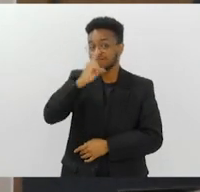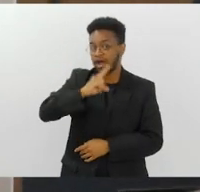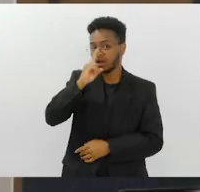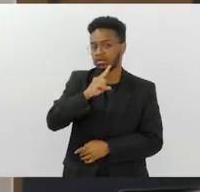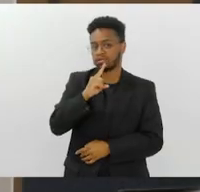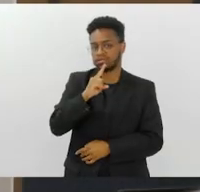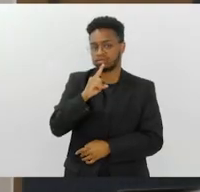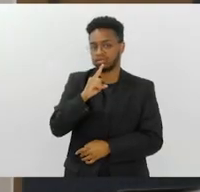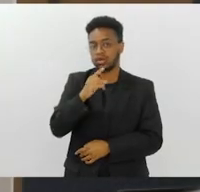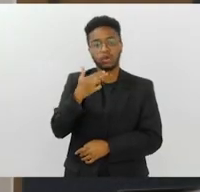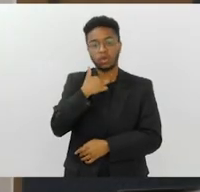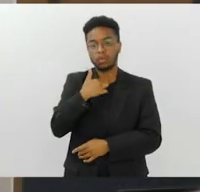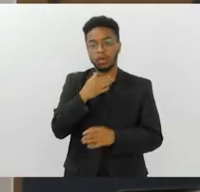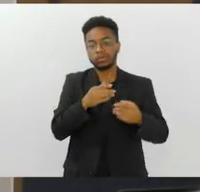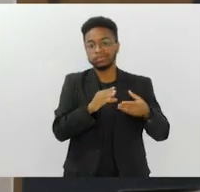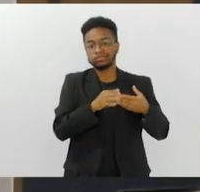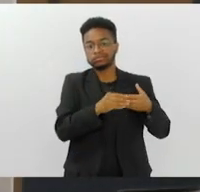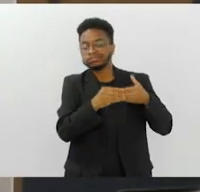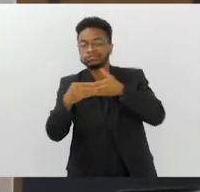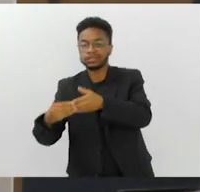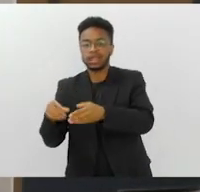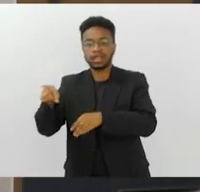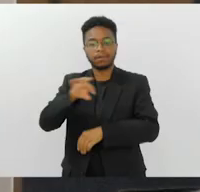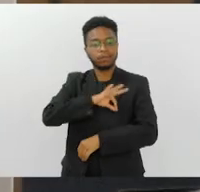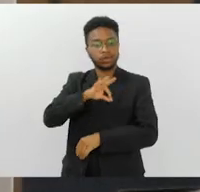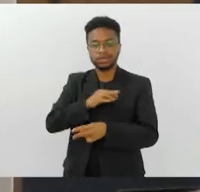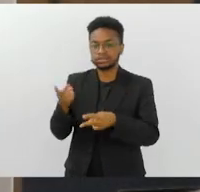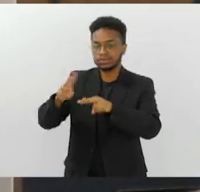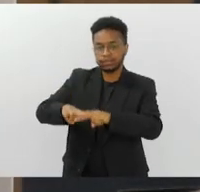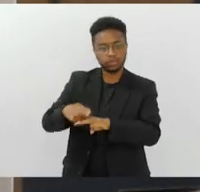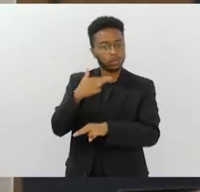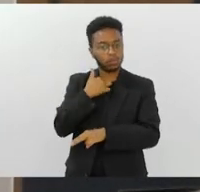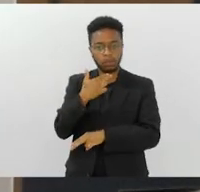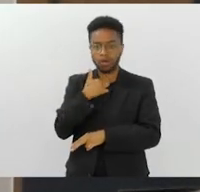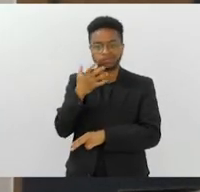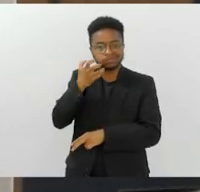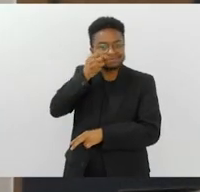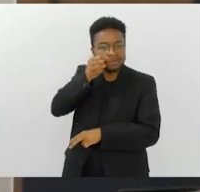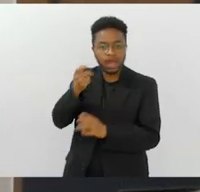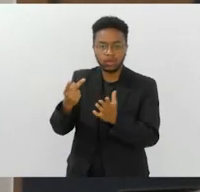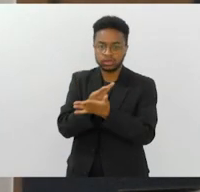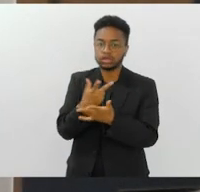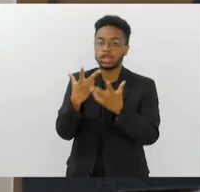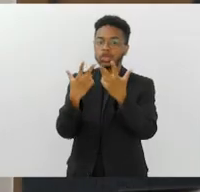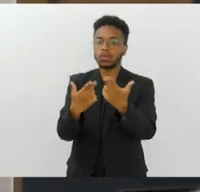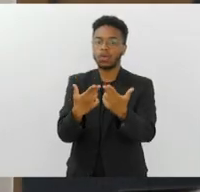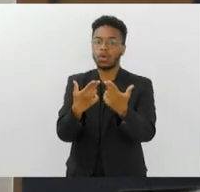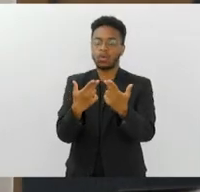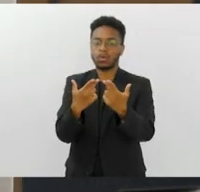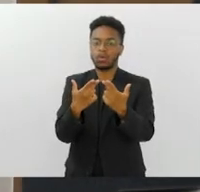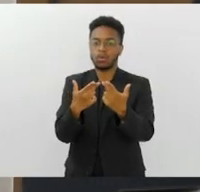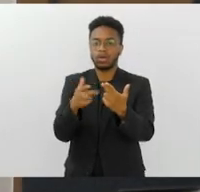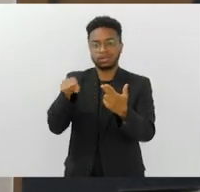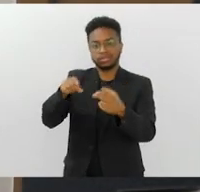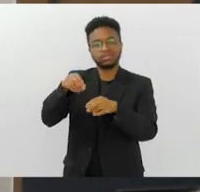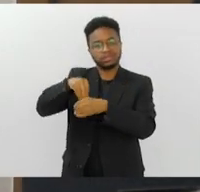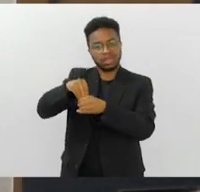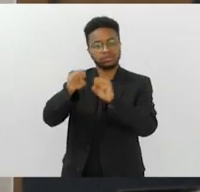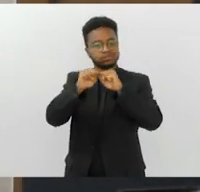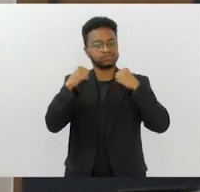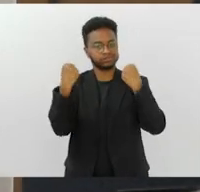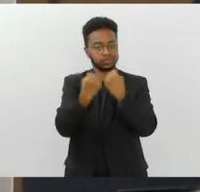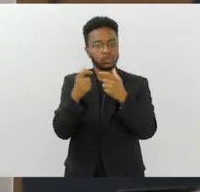positivo ela não seja conduzida a uma delegacia ela não seja constrangida Como foi no caso do do estádio em